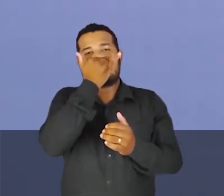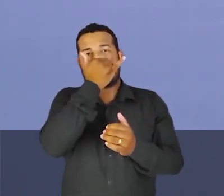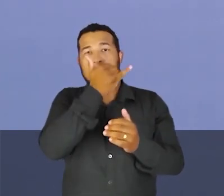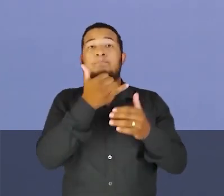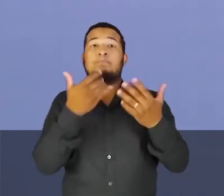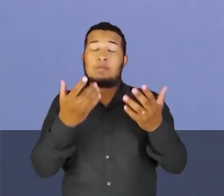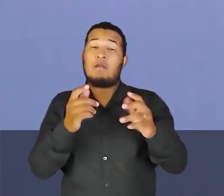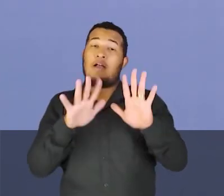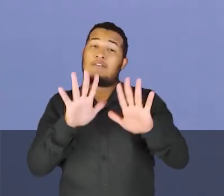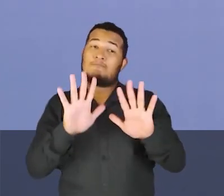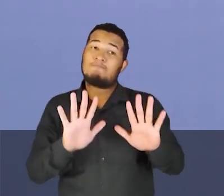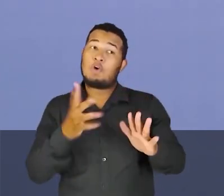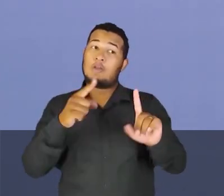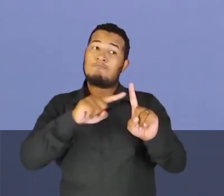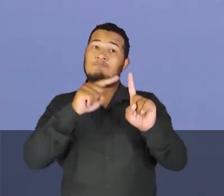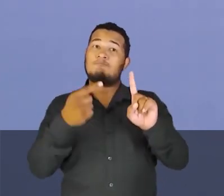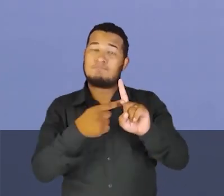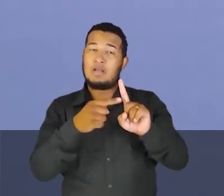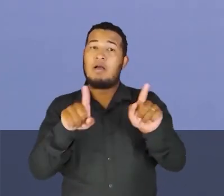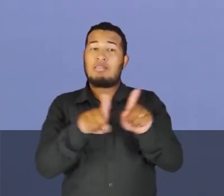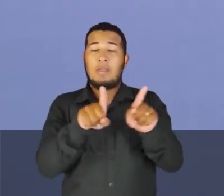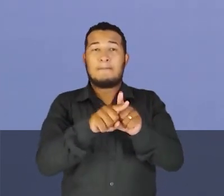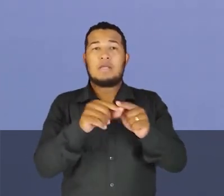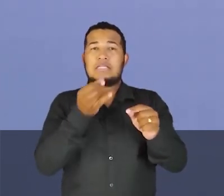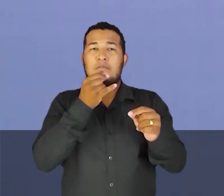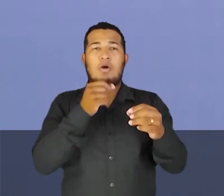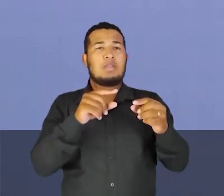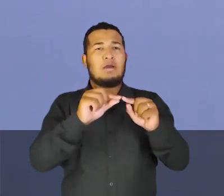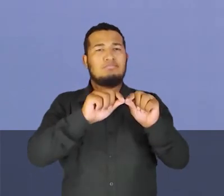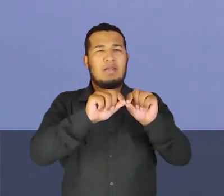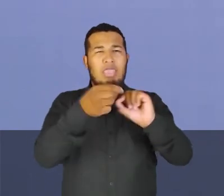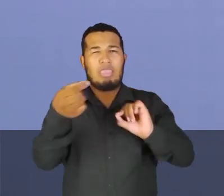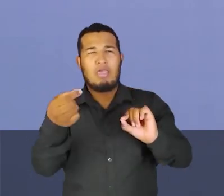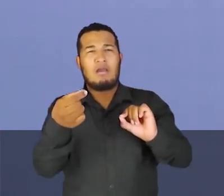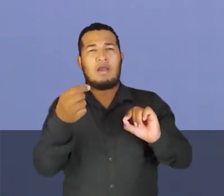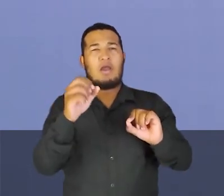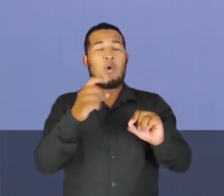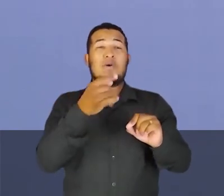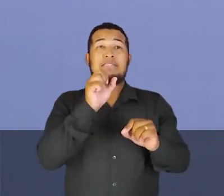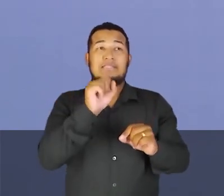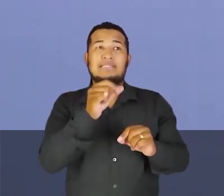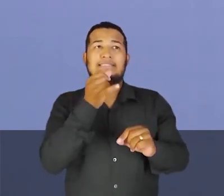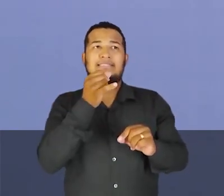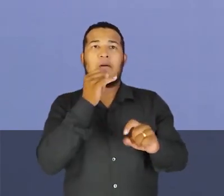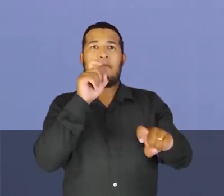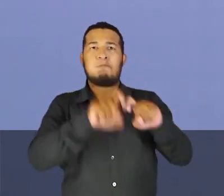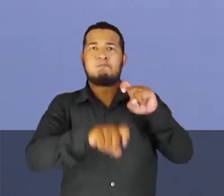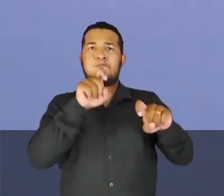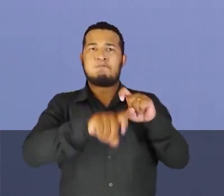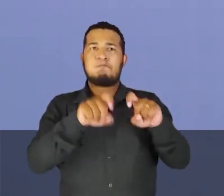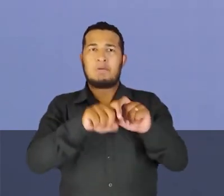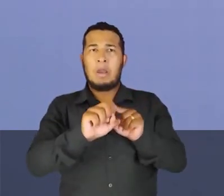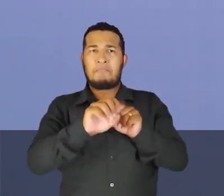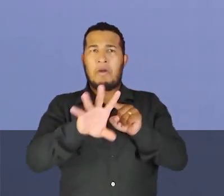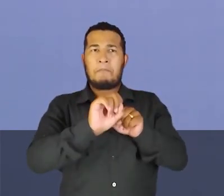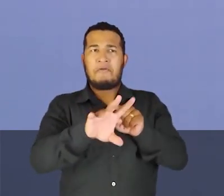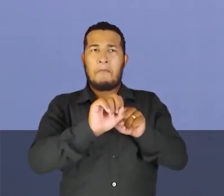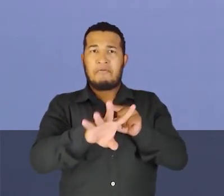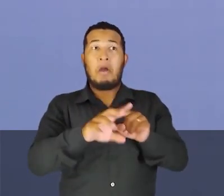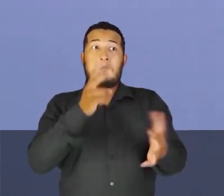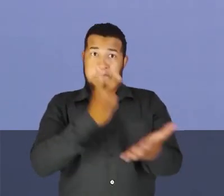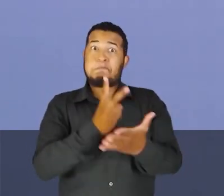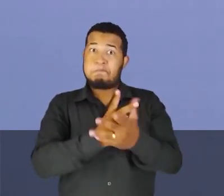fabricação, e pode favorecer com que ela saia, né, depois que aconteceu a ejaculação, se você continuar essa relação sexual. E